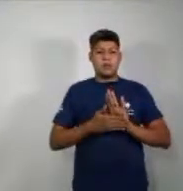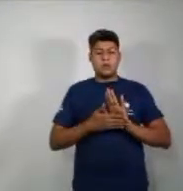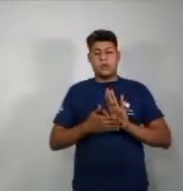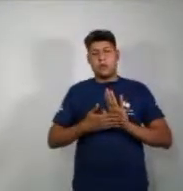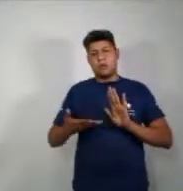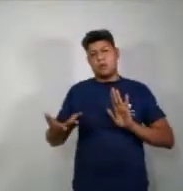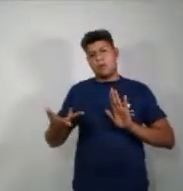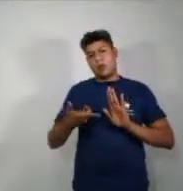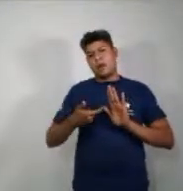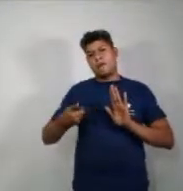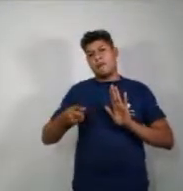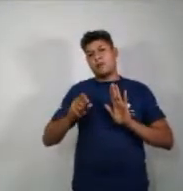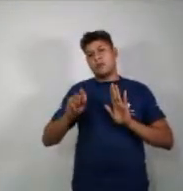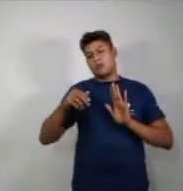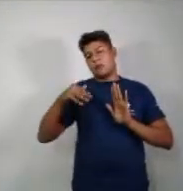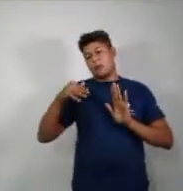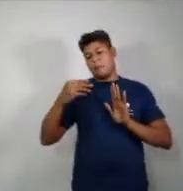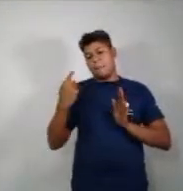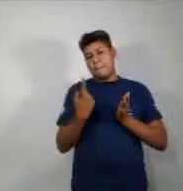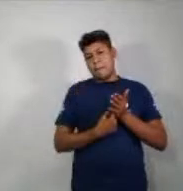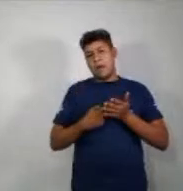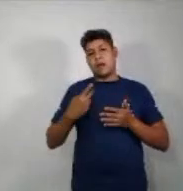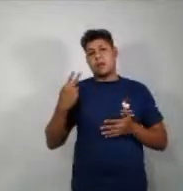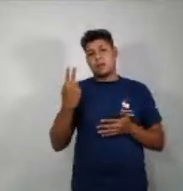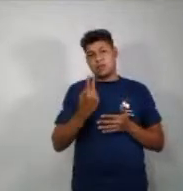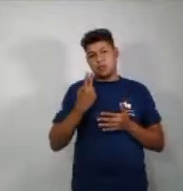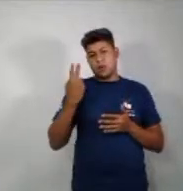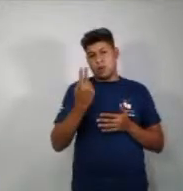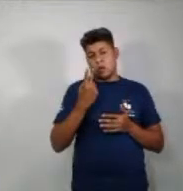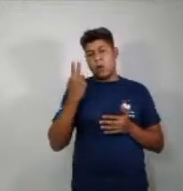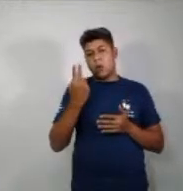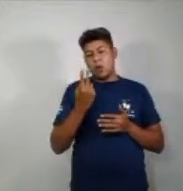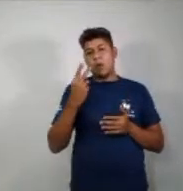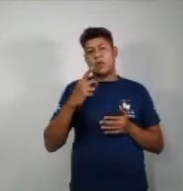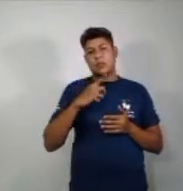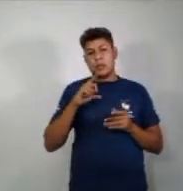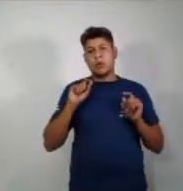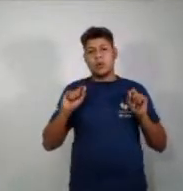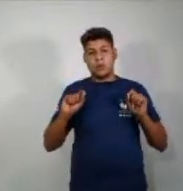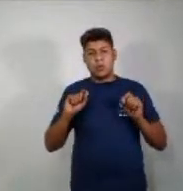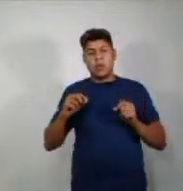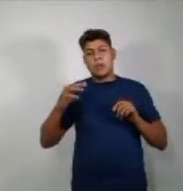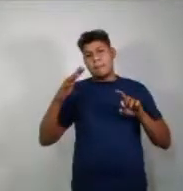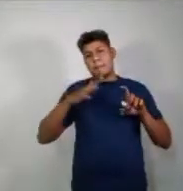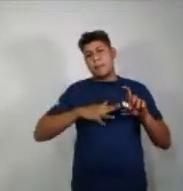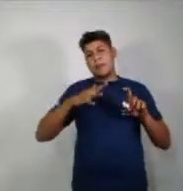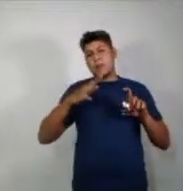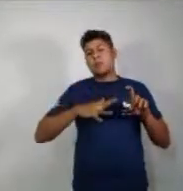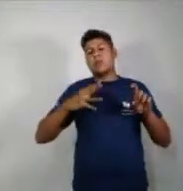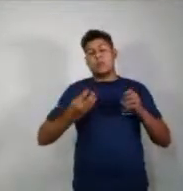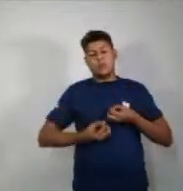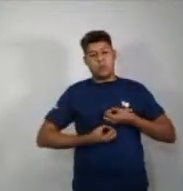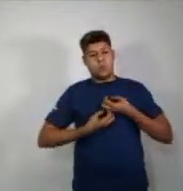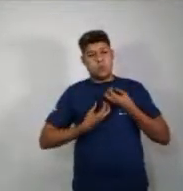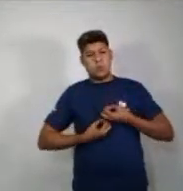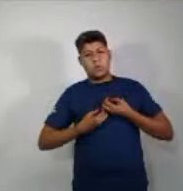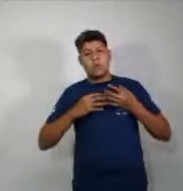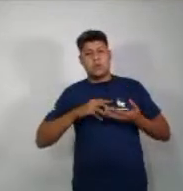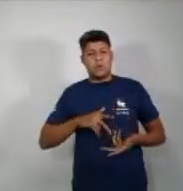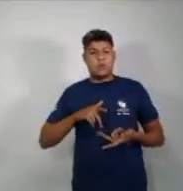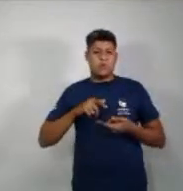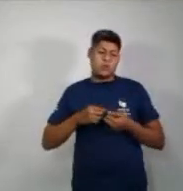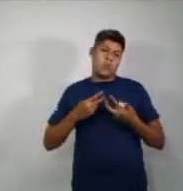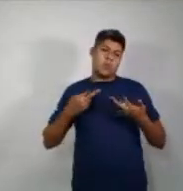maravilhosos como Mar de História, que é Mar de Histórias, né, que é essa antologia do conto universal, que é uma coisa